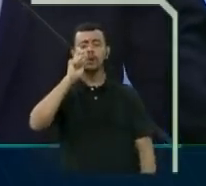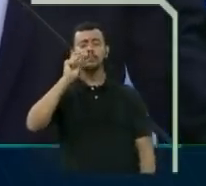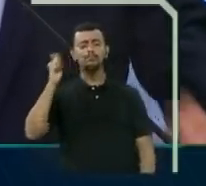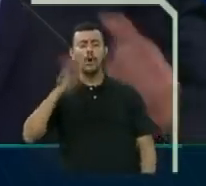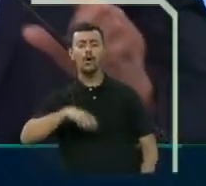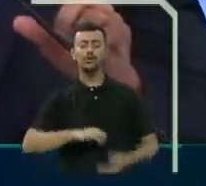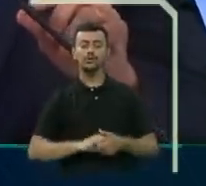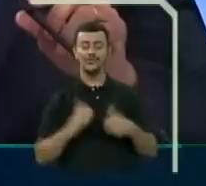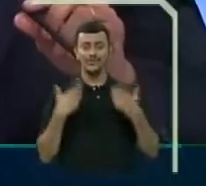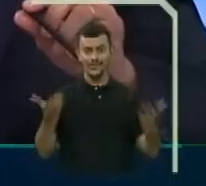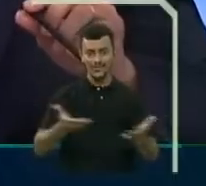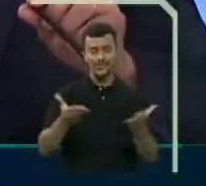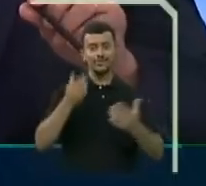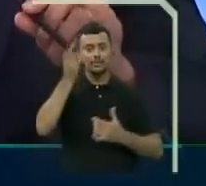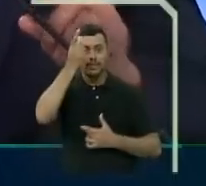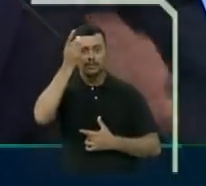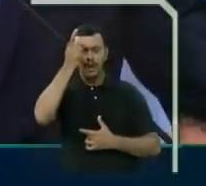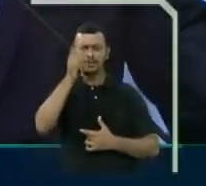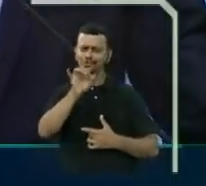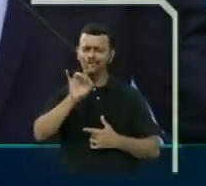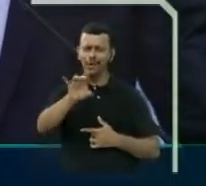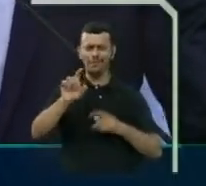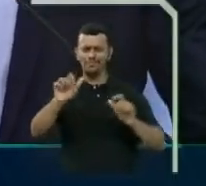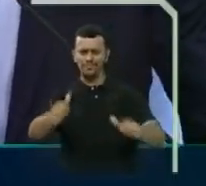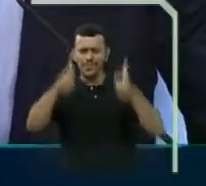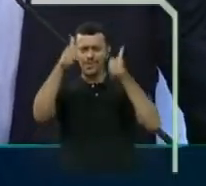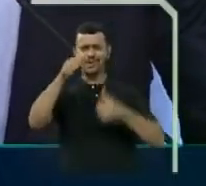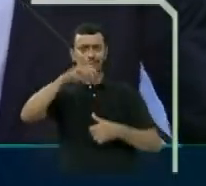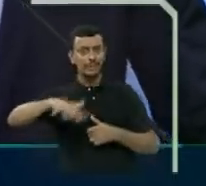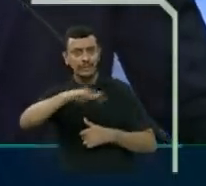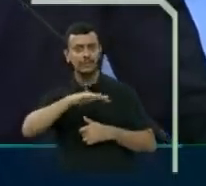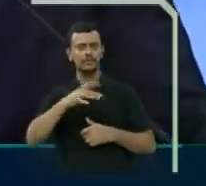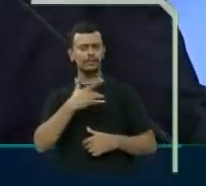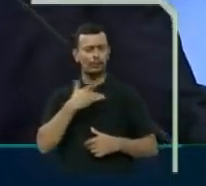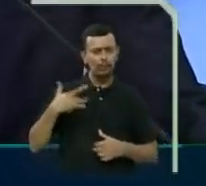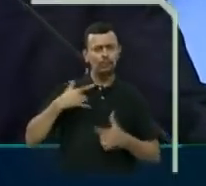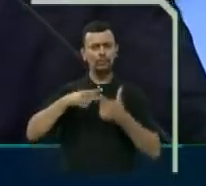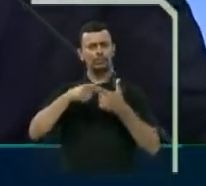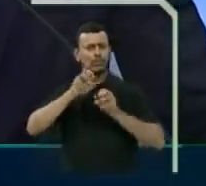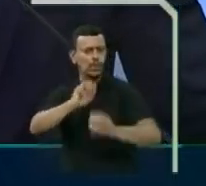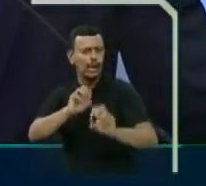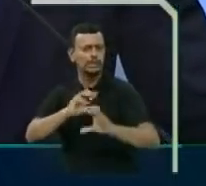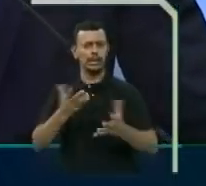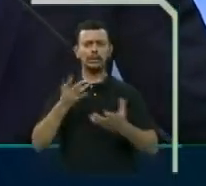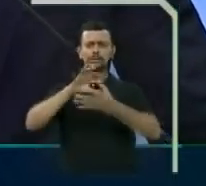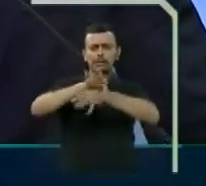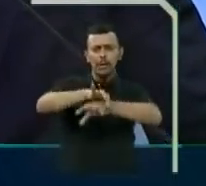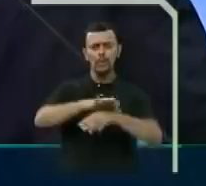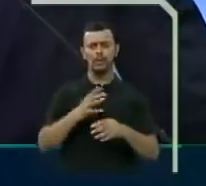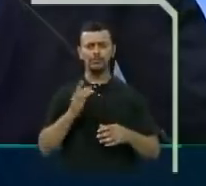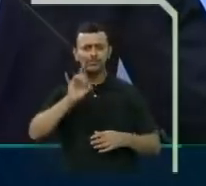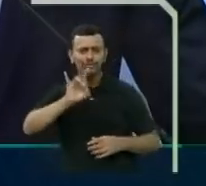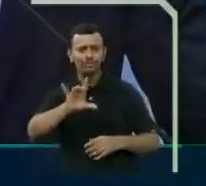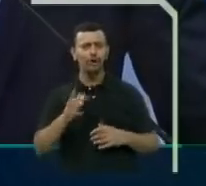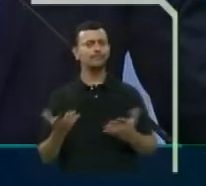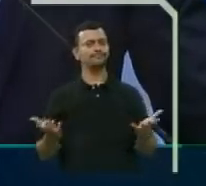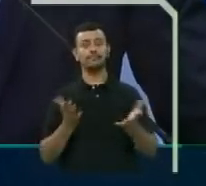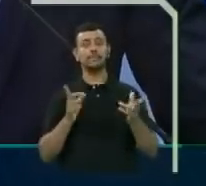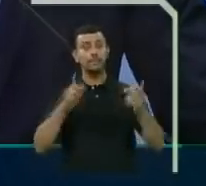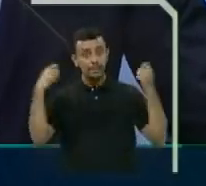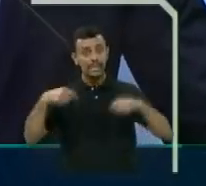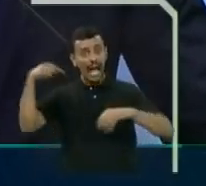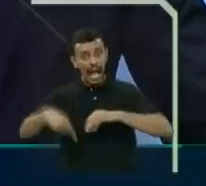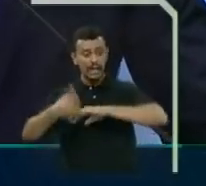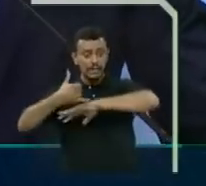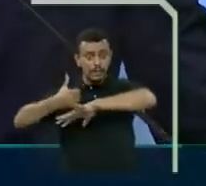Paulo precisa não só melhorar o serviço de saúde, educação, de segurança, mas precisa infraestrutura,